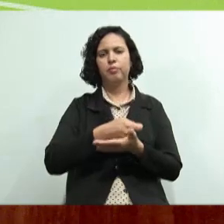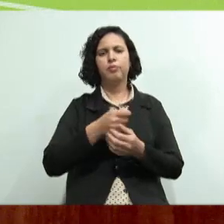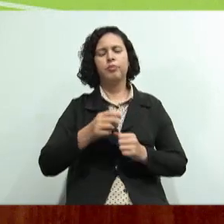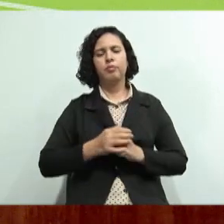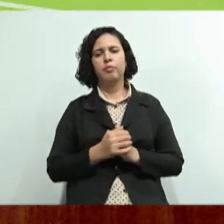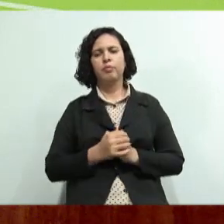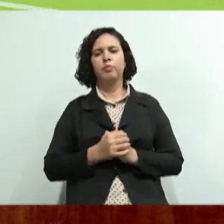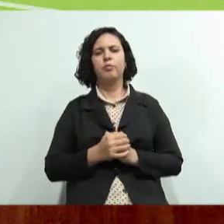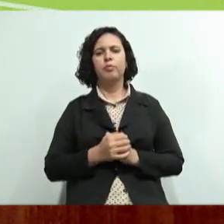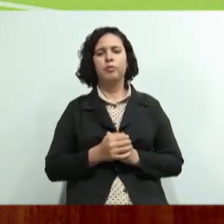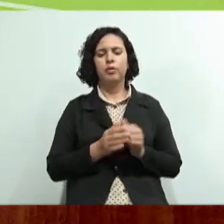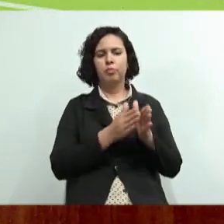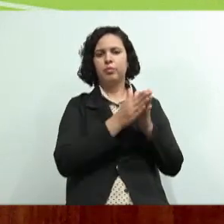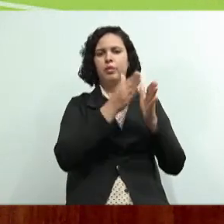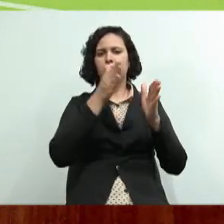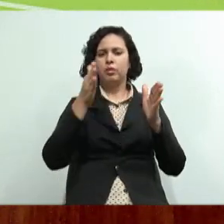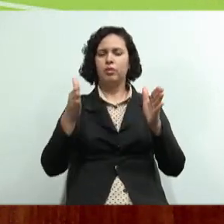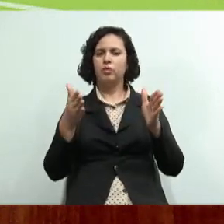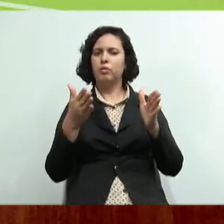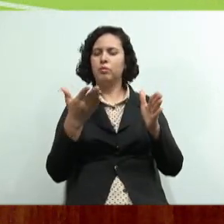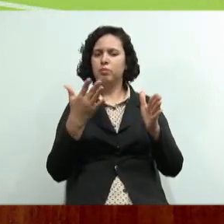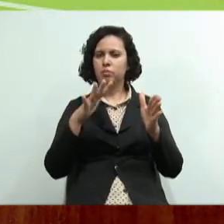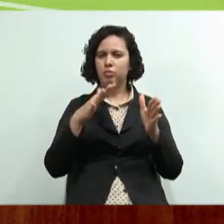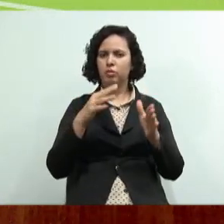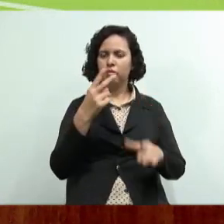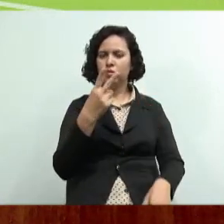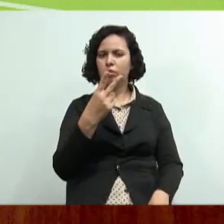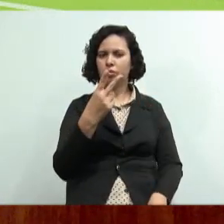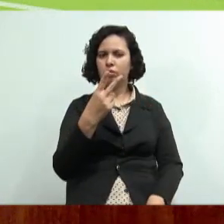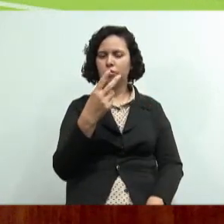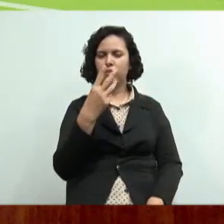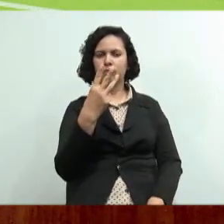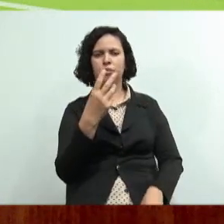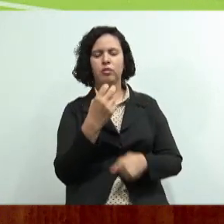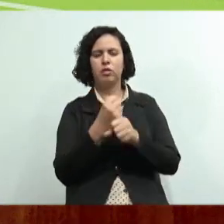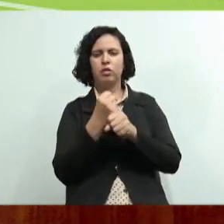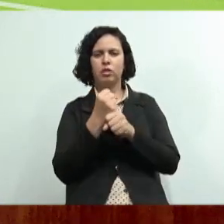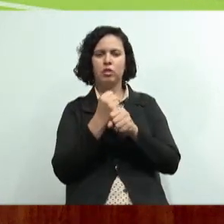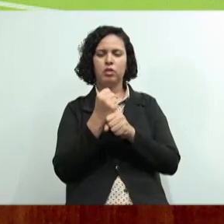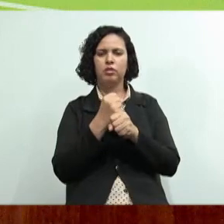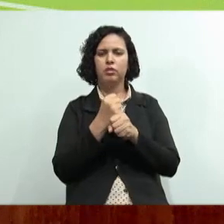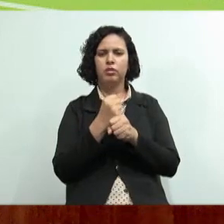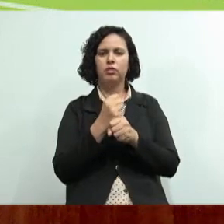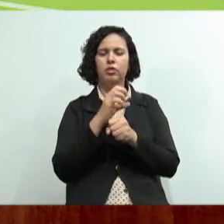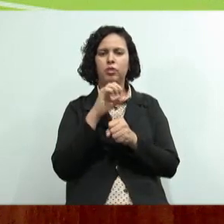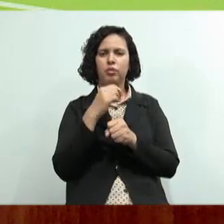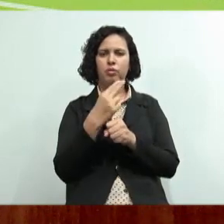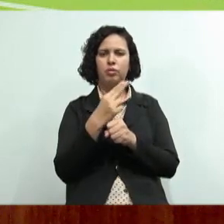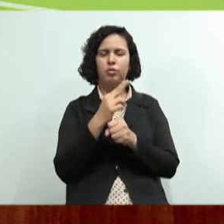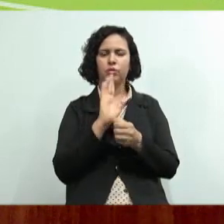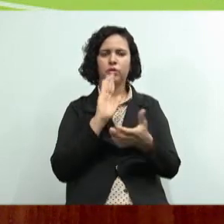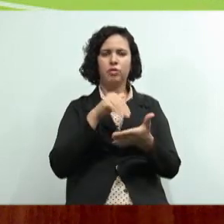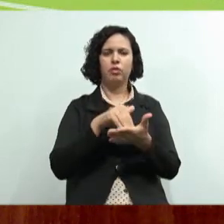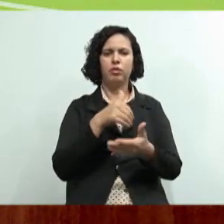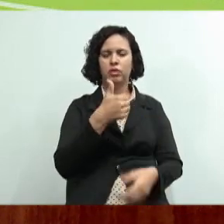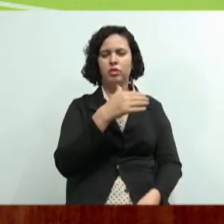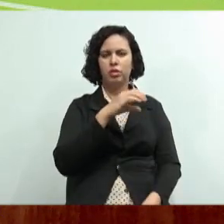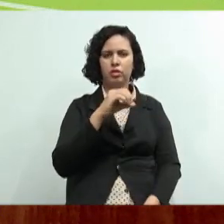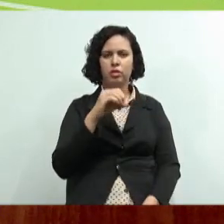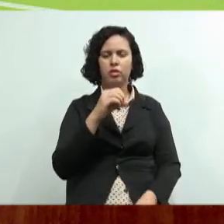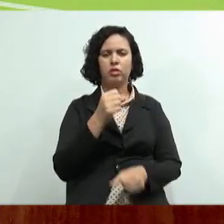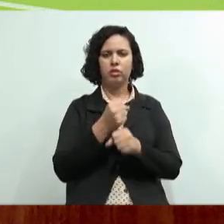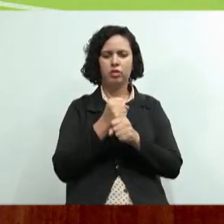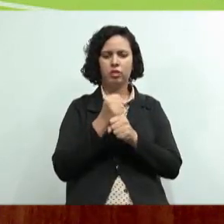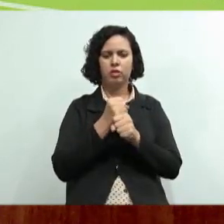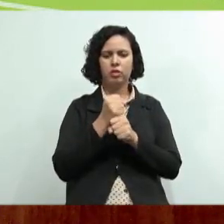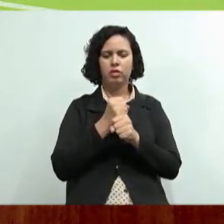carência varia, ela pode ser de 2, 3 anos, dependendo da cultura, como pode chegar até a 10 anos, dependendo se a pessoa for